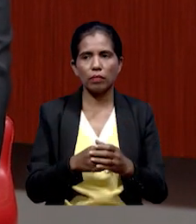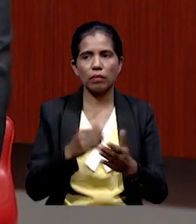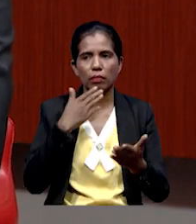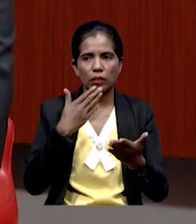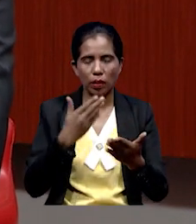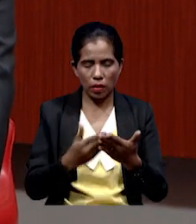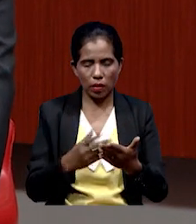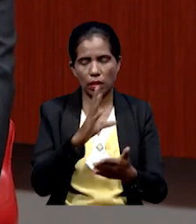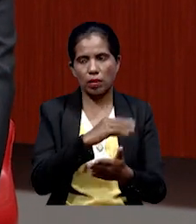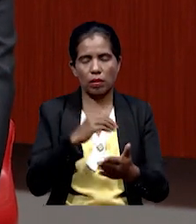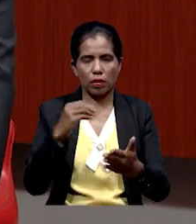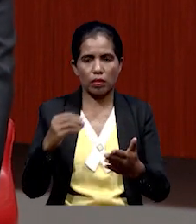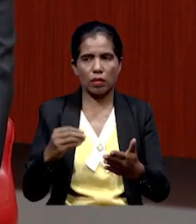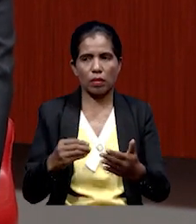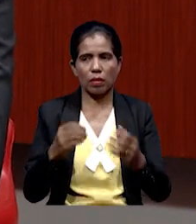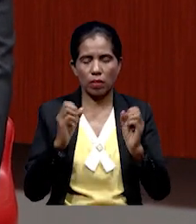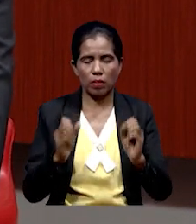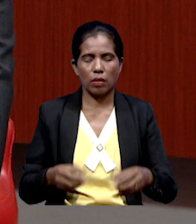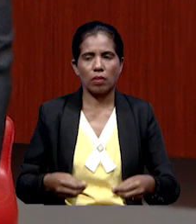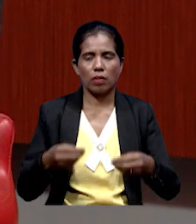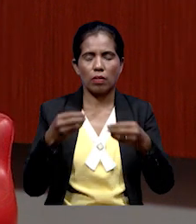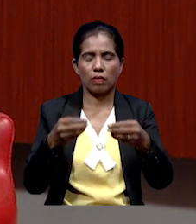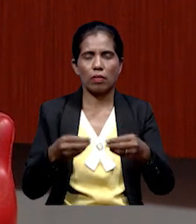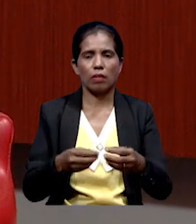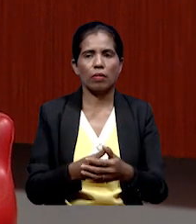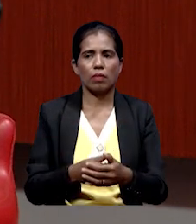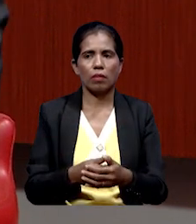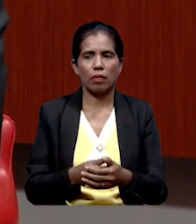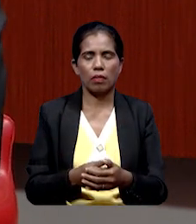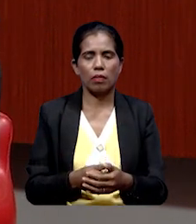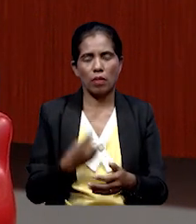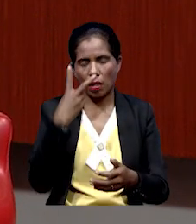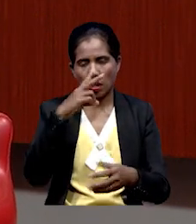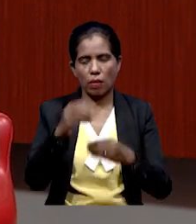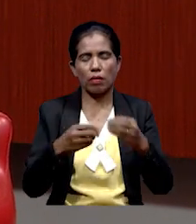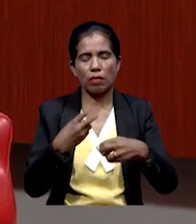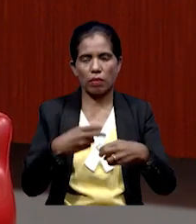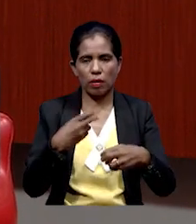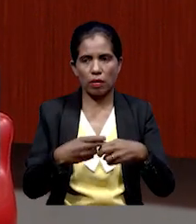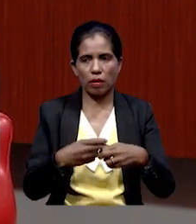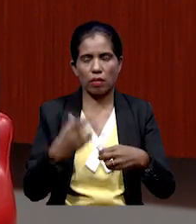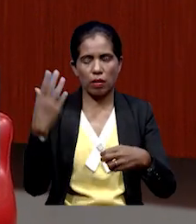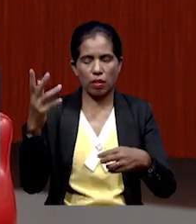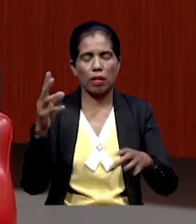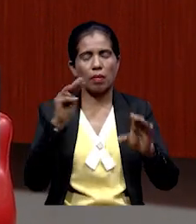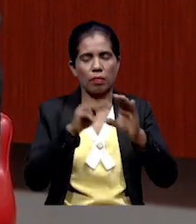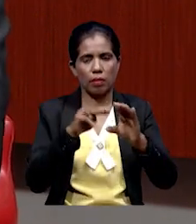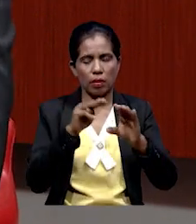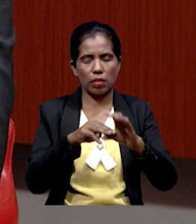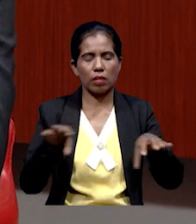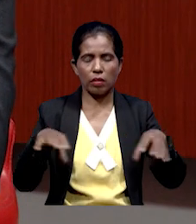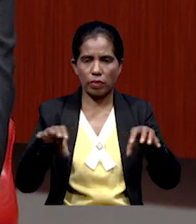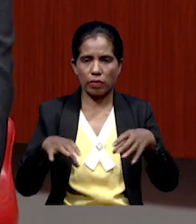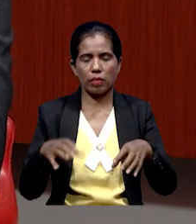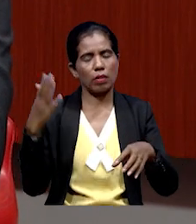qualidade, mas ao mesmo tempo relevância oferta formativa, nem a procura da demanda mercado de trabalho união. Competências